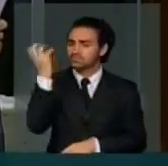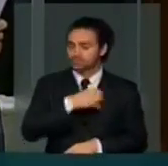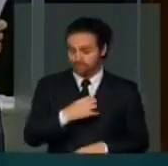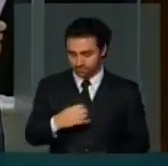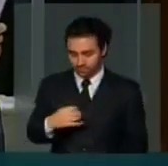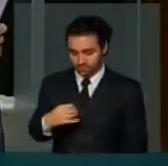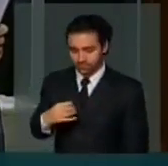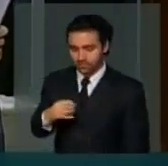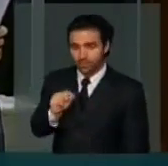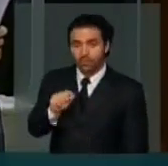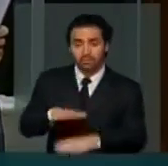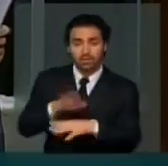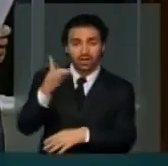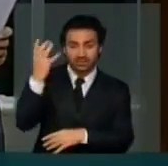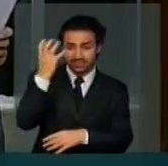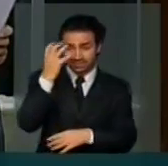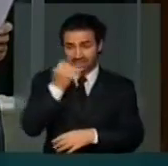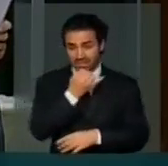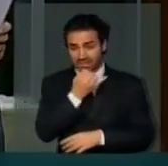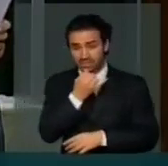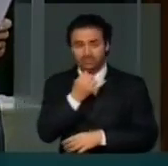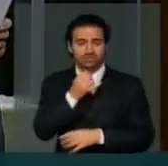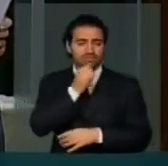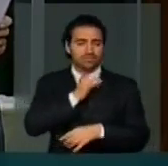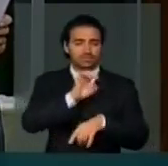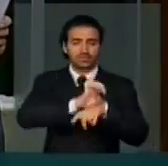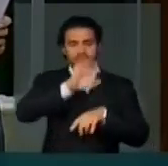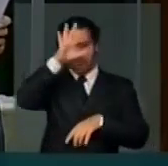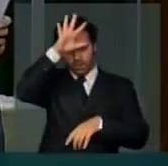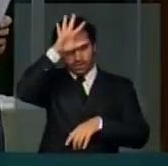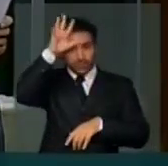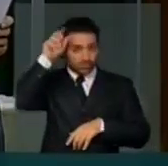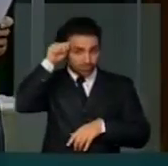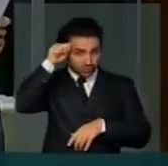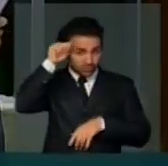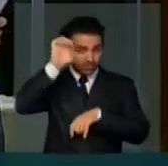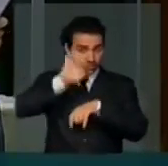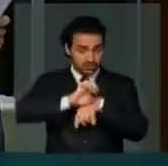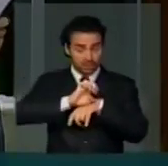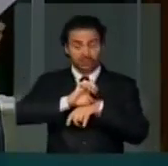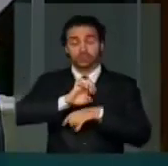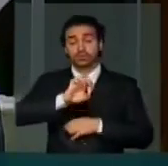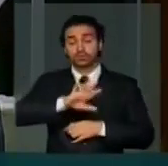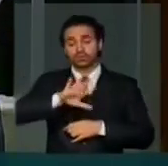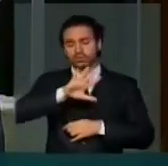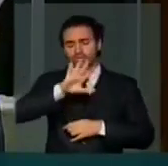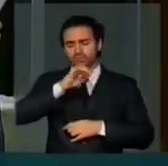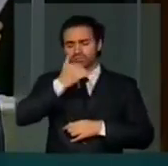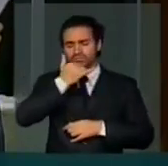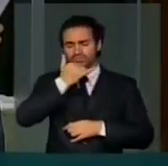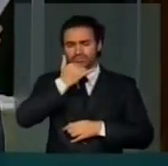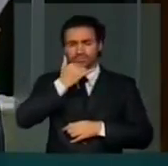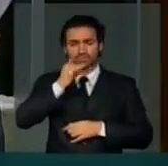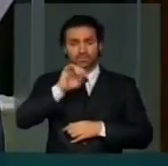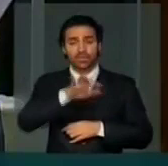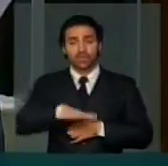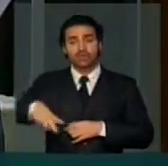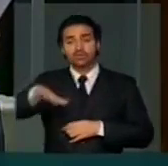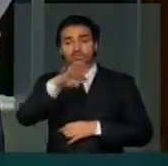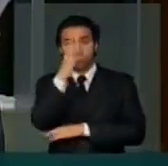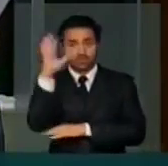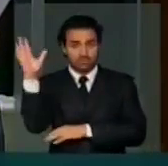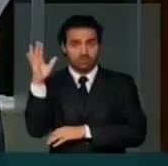E o que é triste, como amazônida do estado do Pará, é perceber que dos